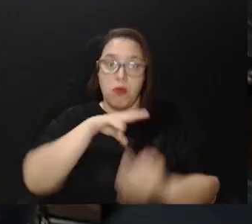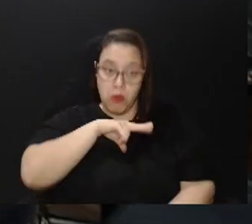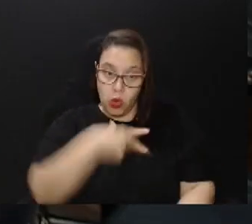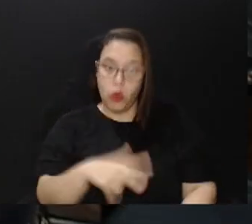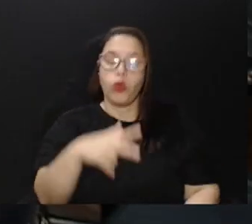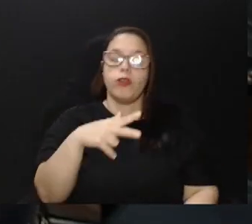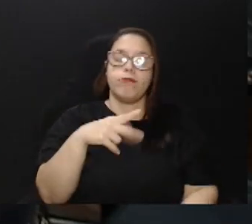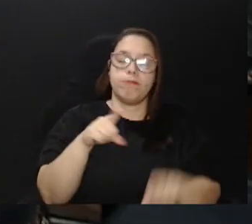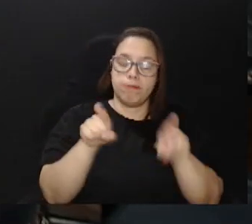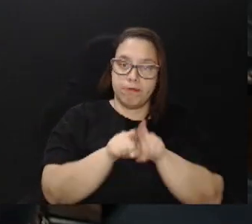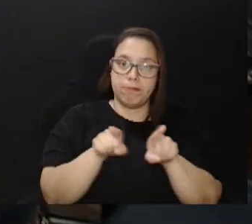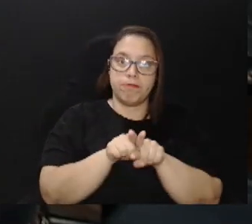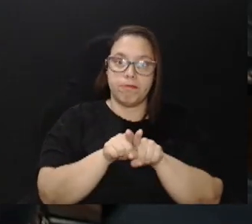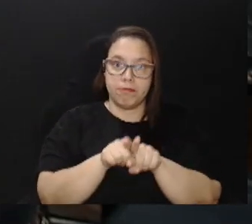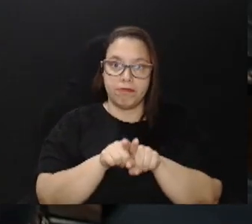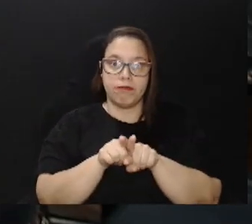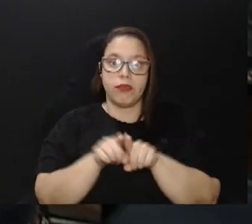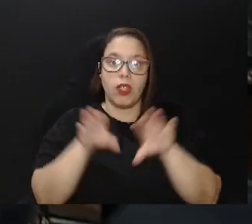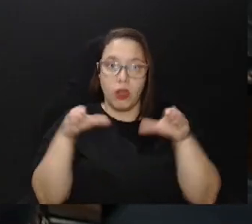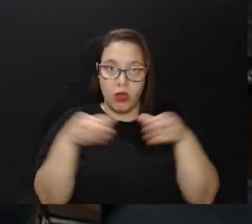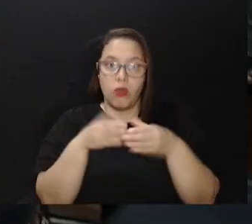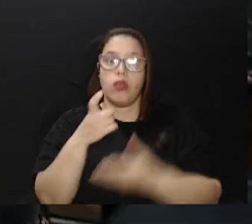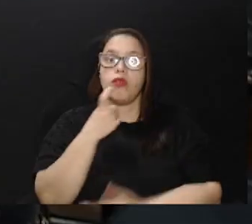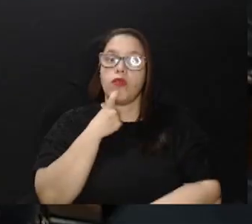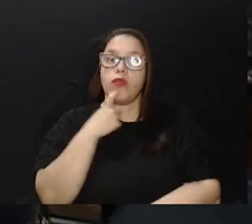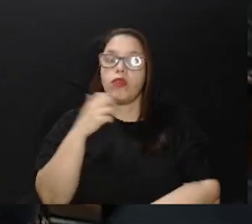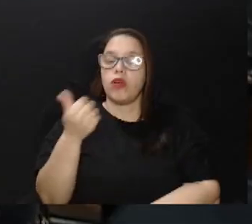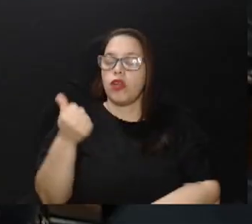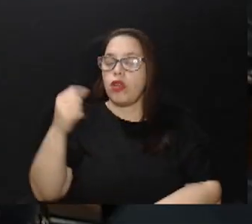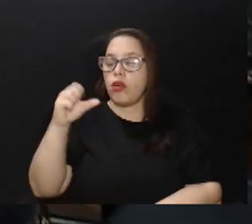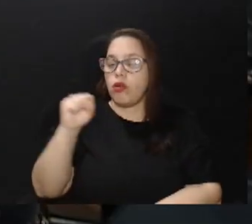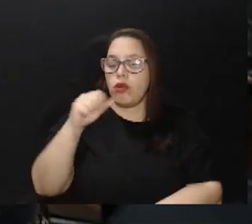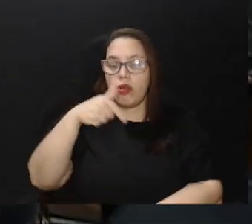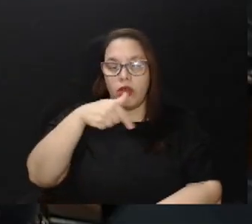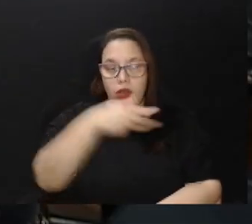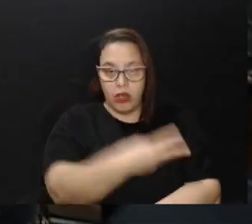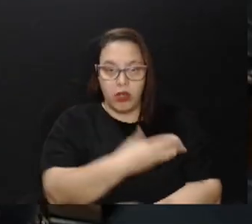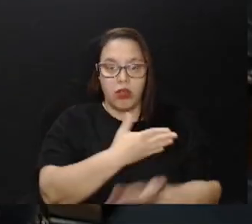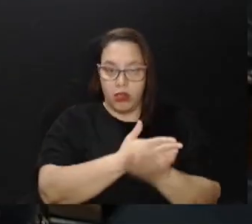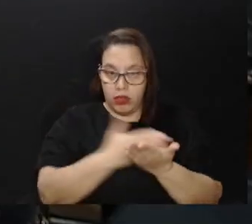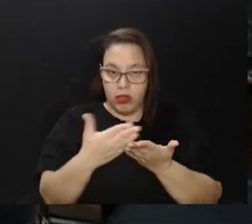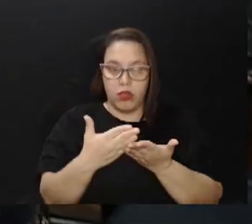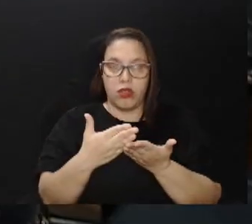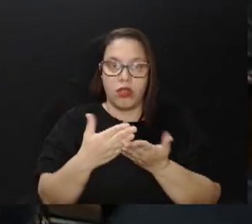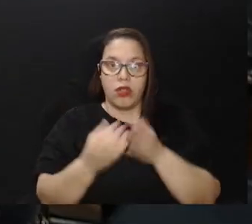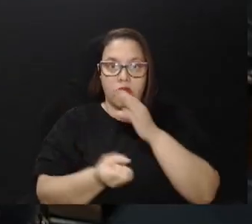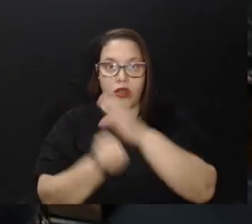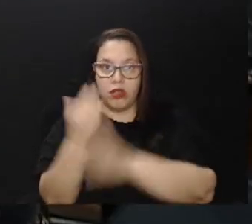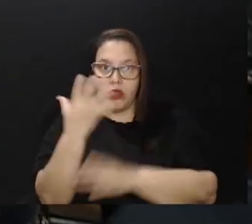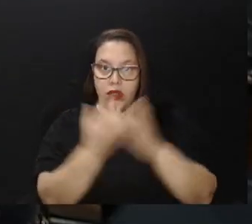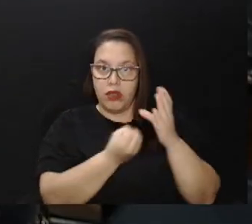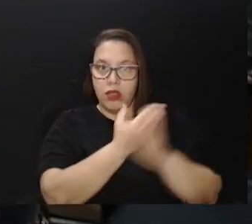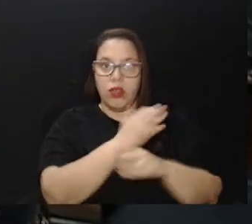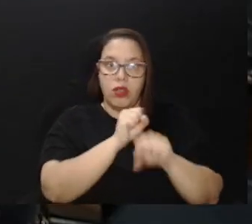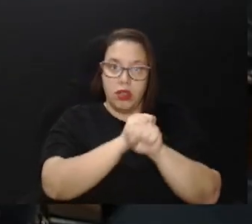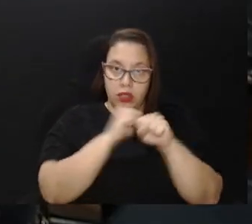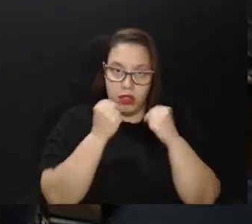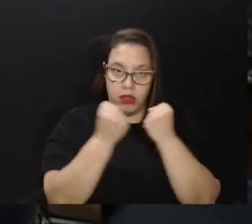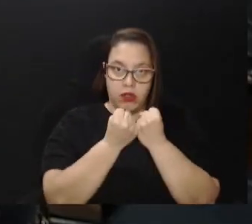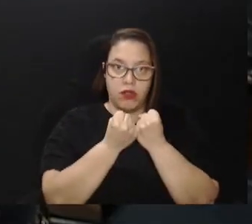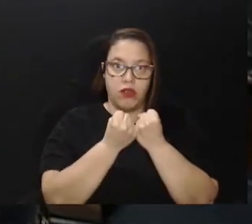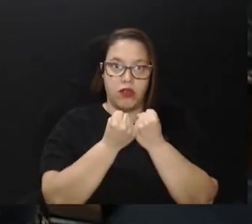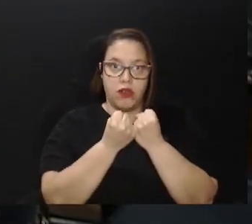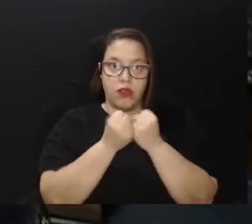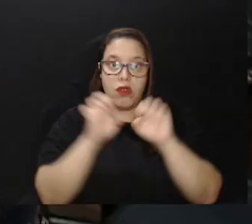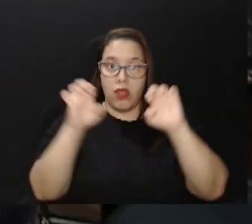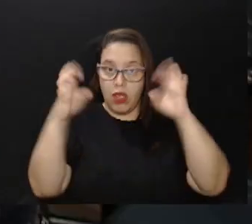a comunidade de Campinas. Em 1873 eles começaram a inaugurar a sociedade e começaram a fazer eventos,